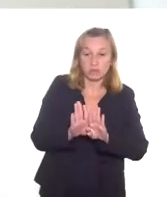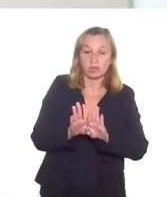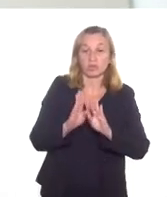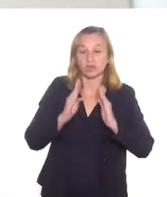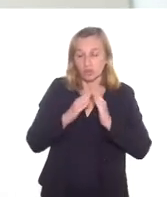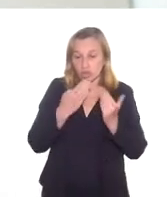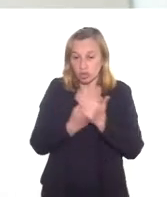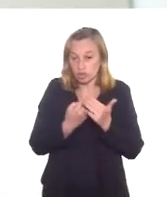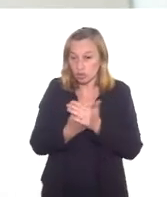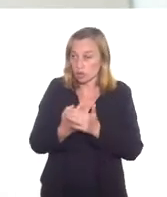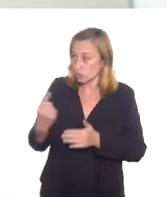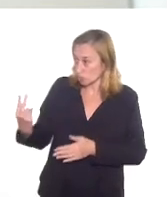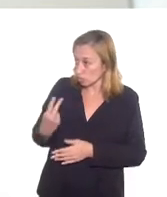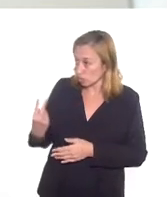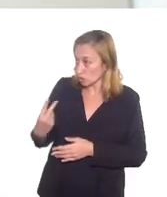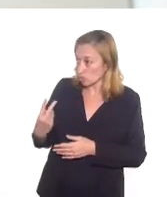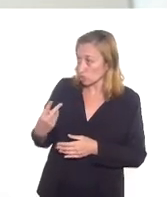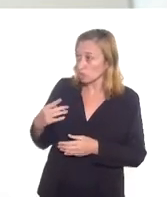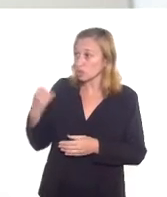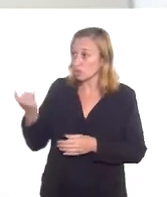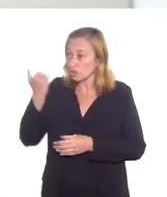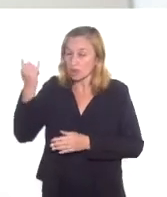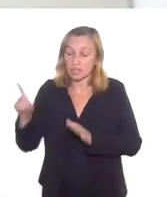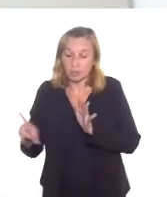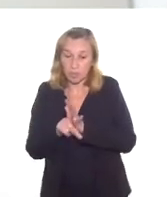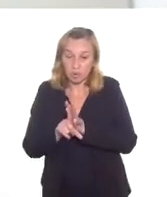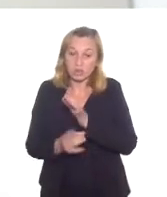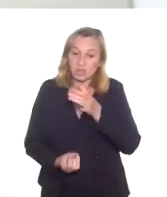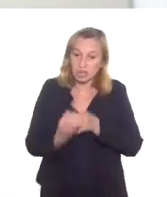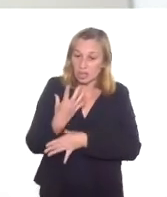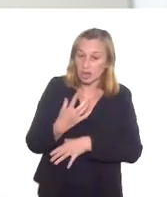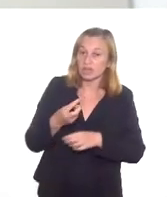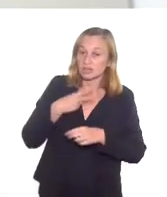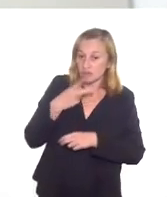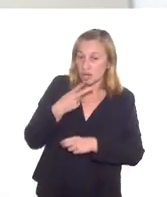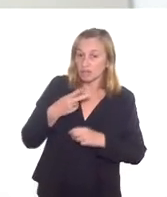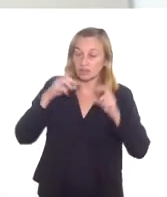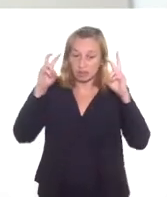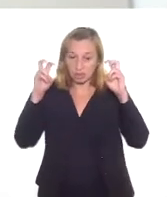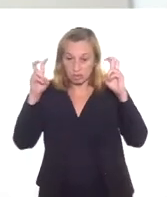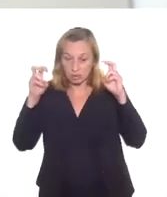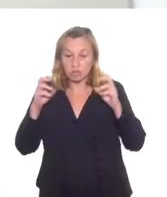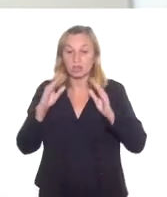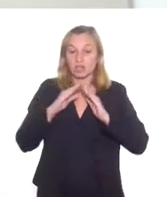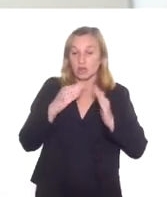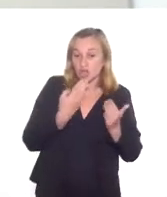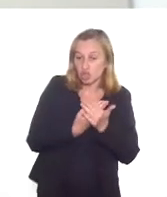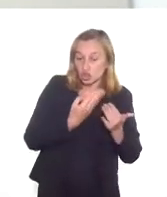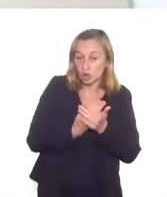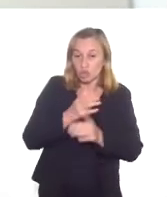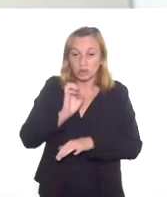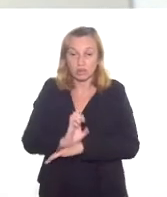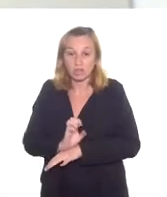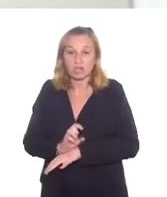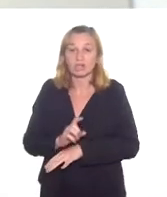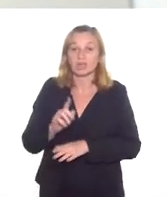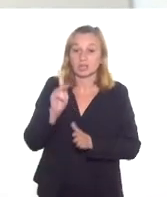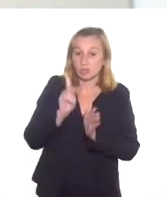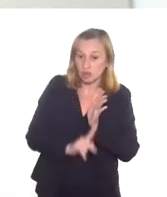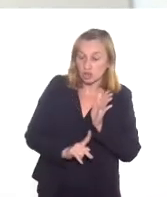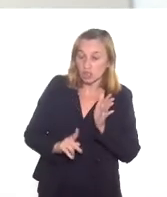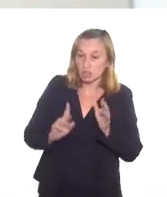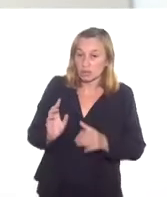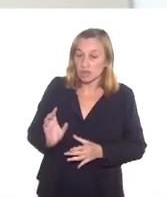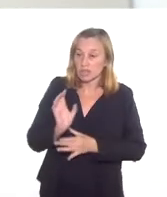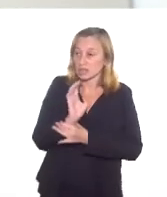Eu e você somos autores de uma lei importante aqui nessa casa que trata sobre isso nas escolas estaduais. E esse projeto, então,